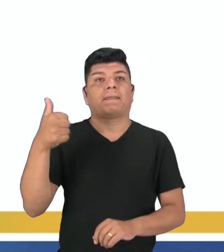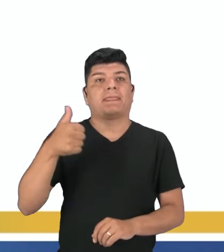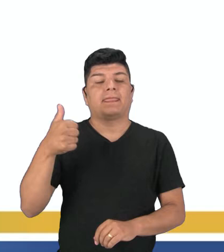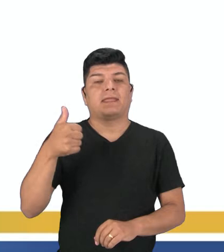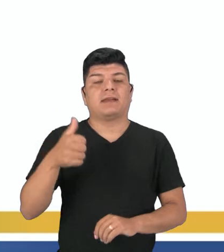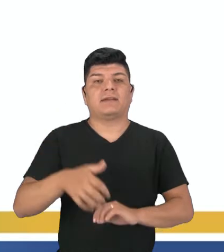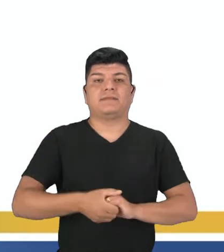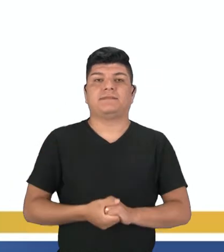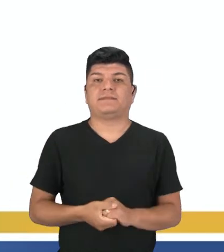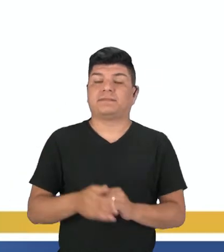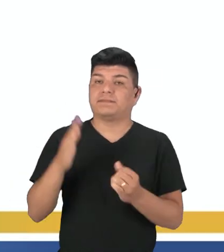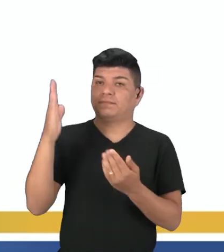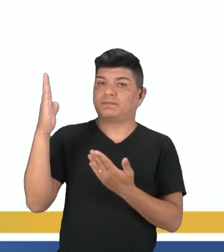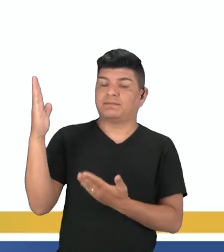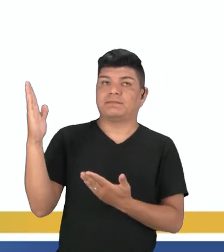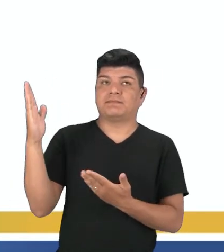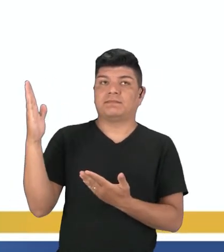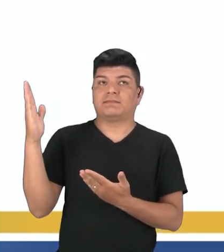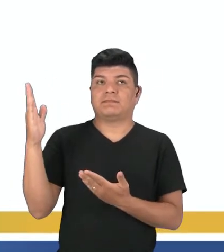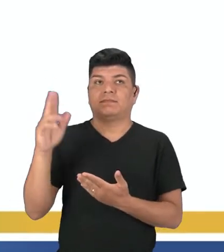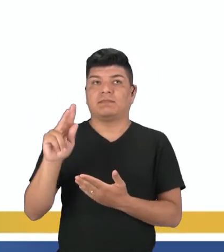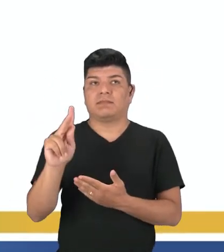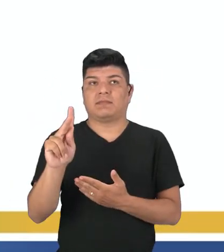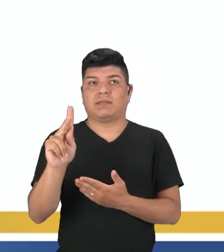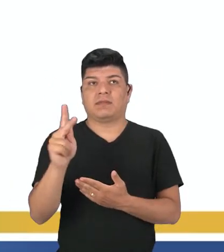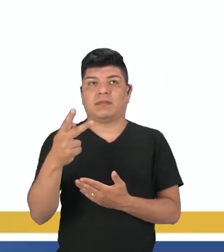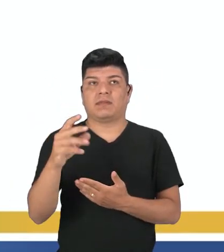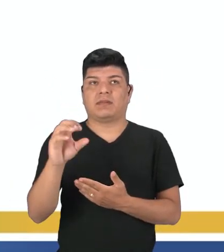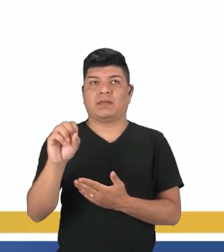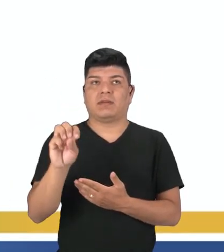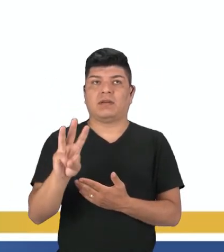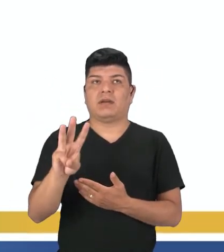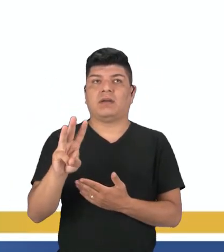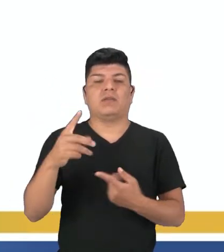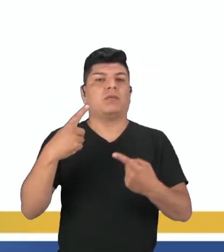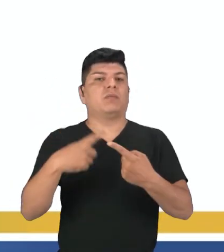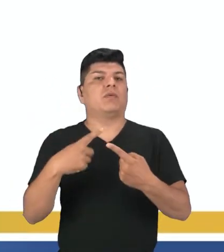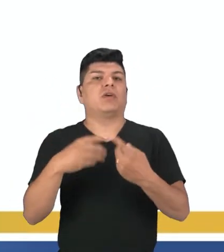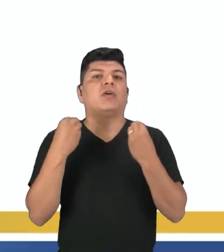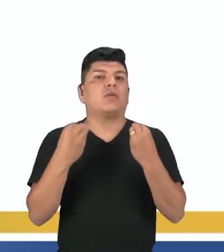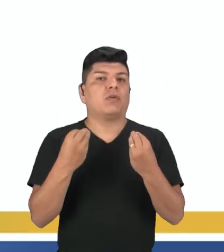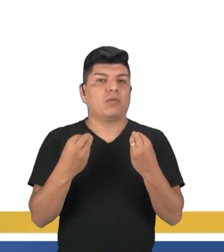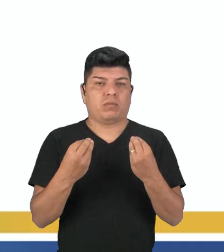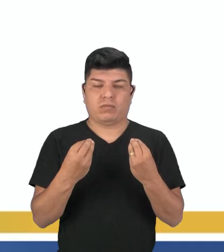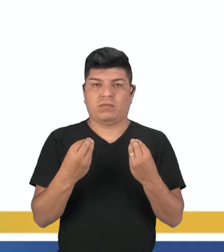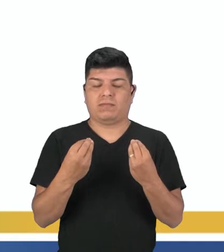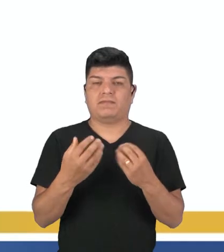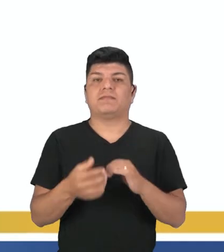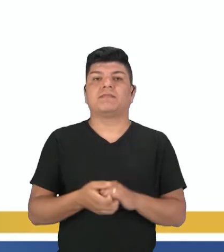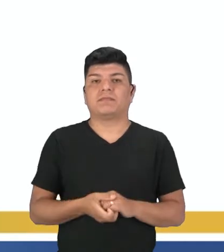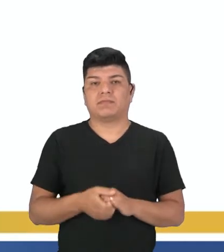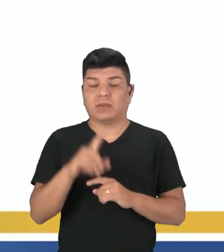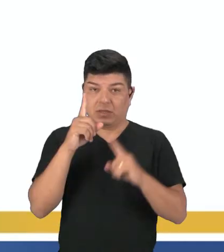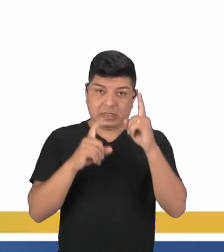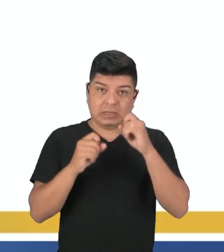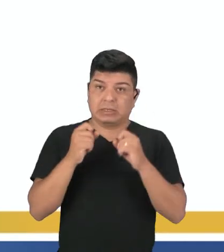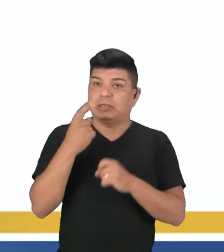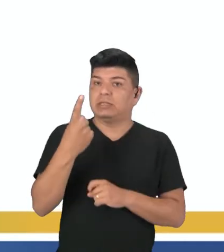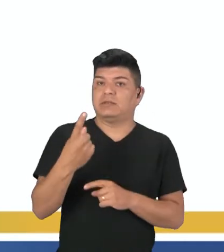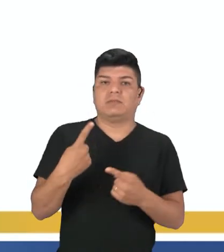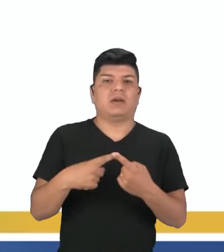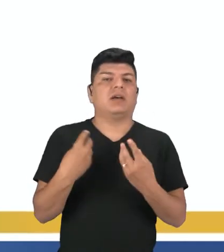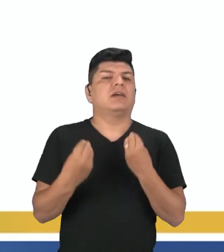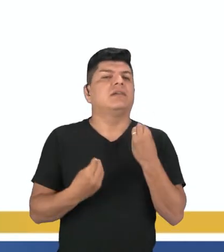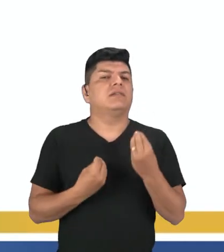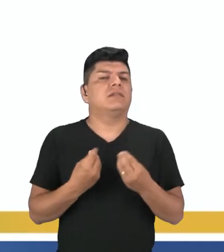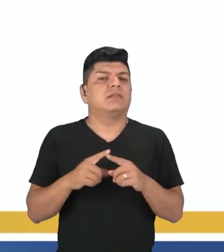aí. How come? Esse how come significa por quê, como pode, como assim? É uma expressão de espanto. Mas